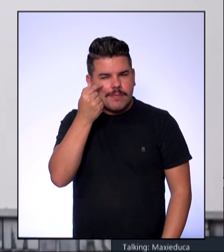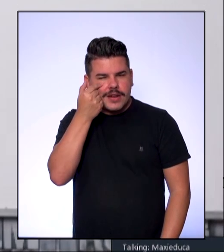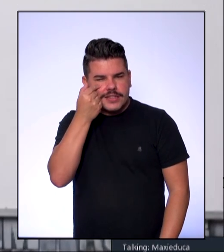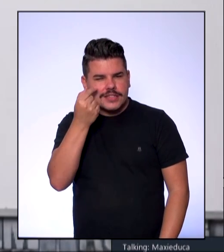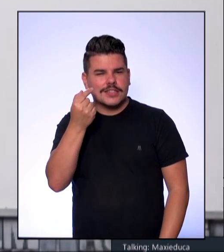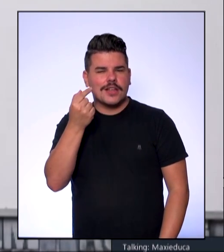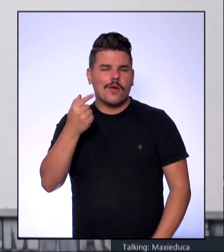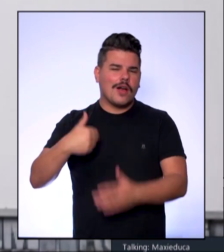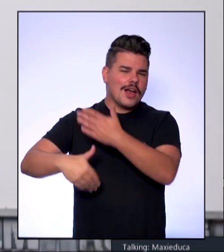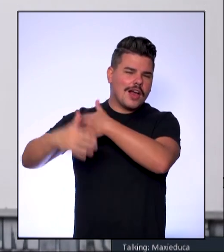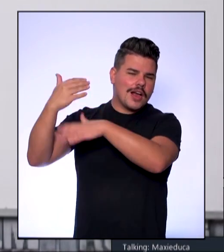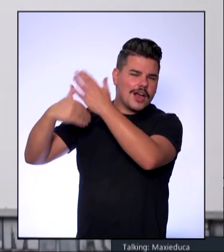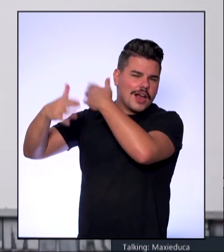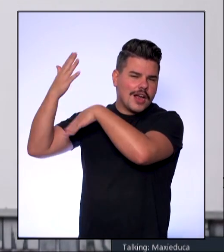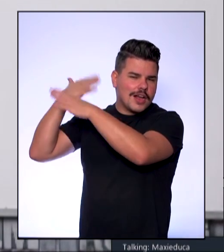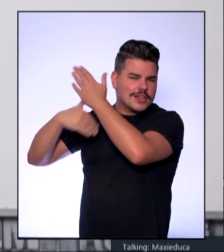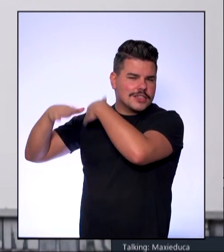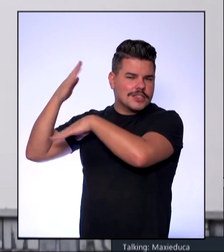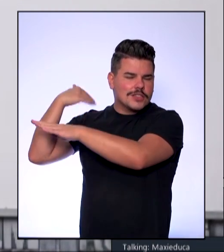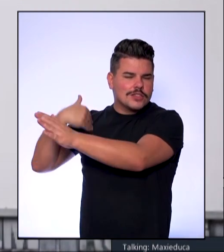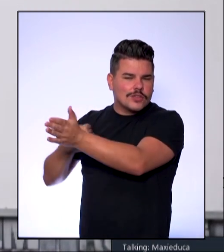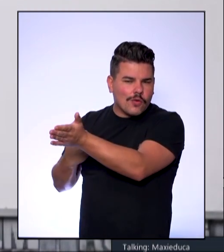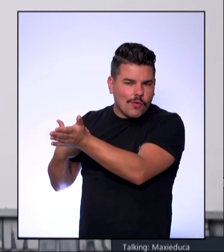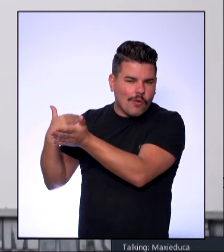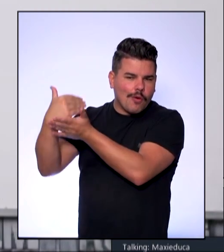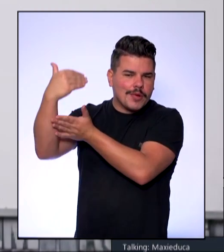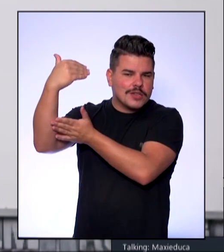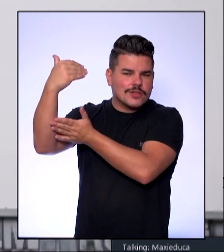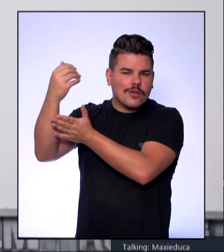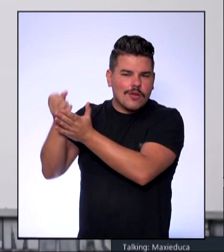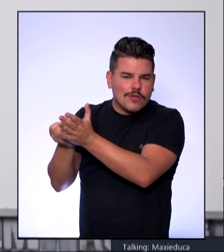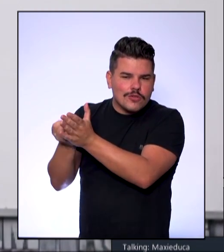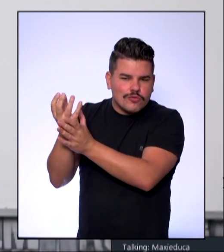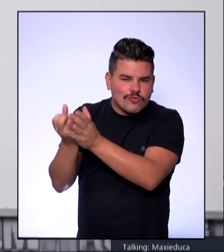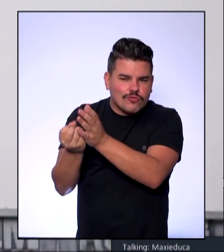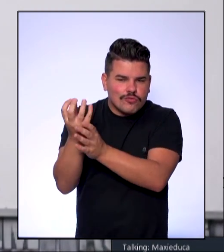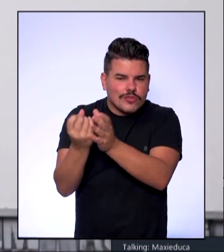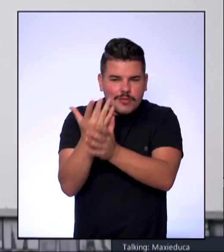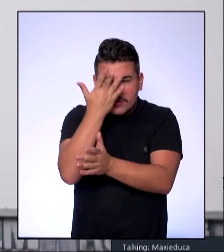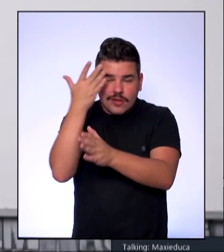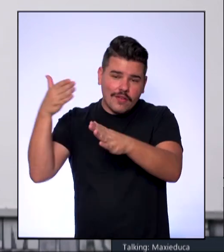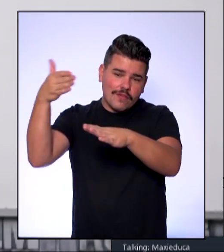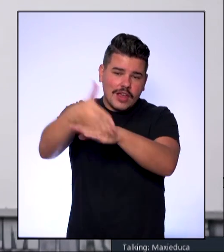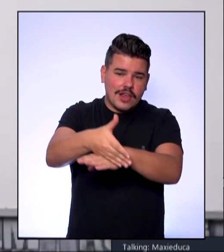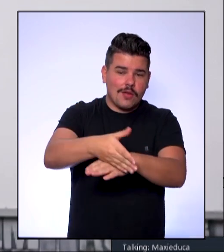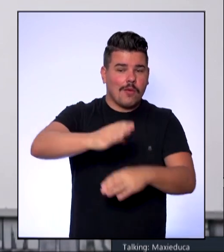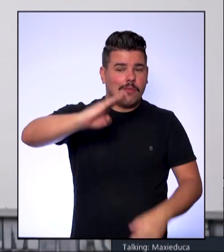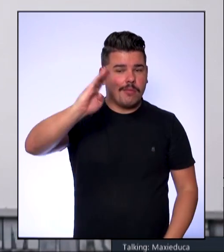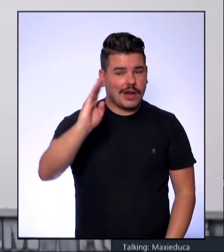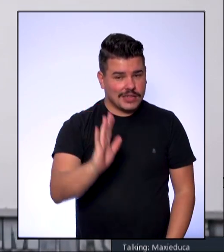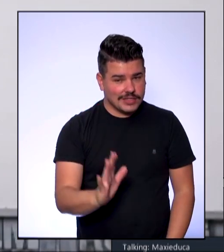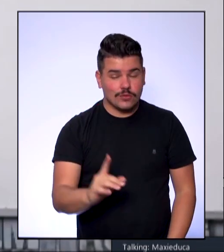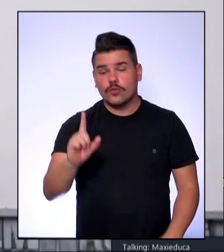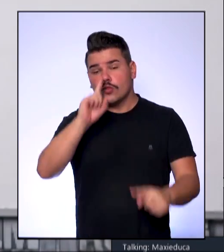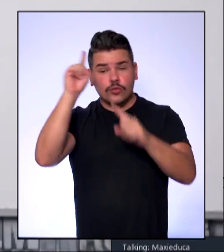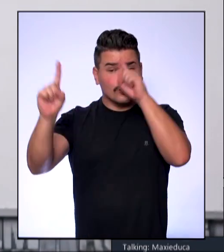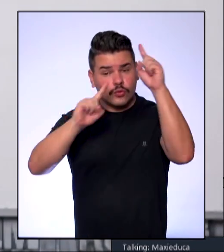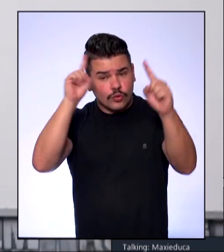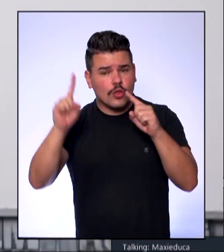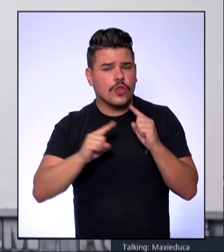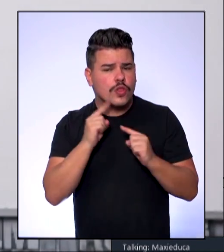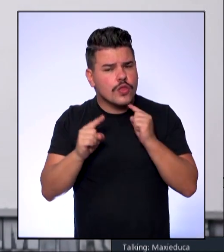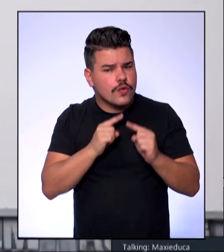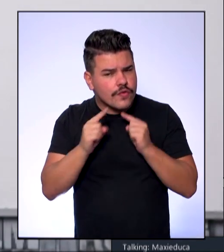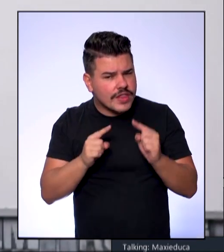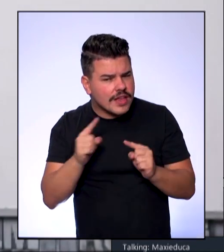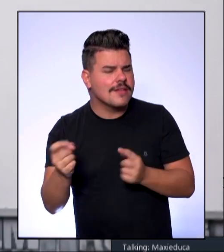a origem dos habitantes que vão compor o Brasil. Mais dúvidas vão mandando lá, que em